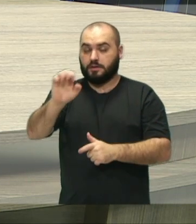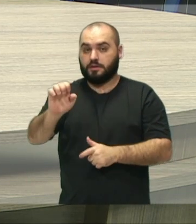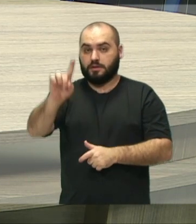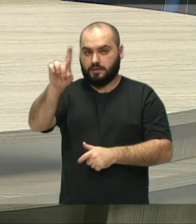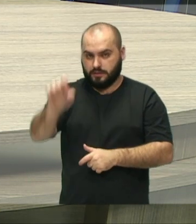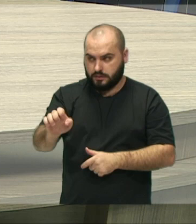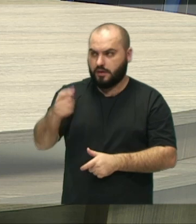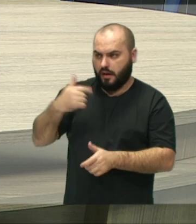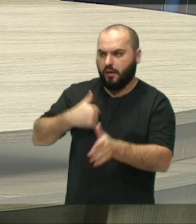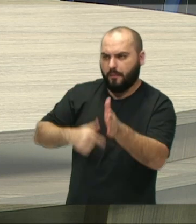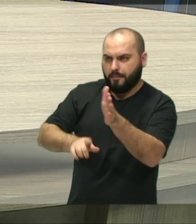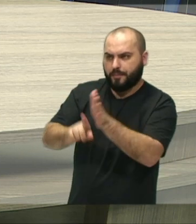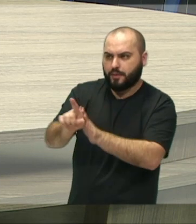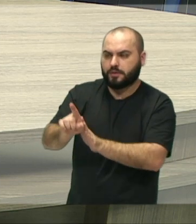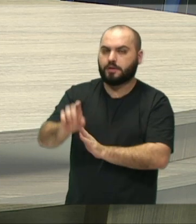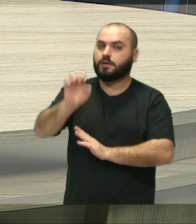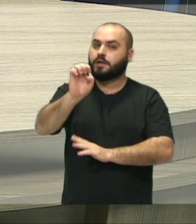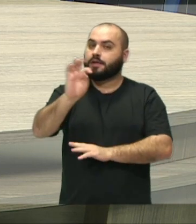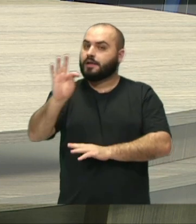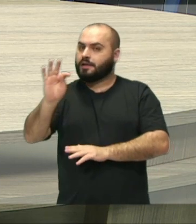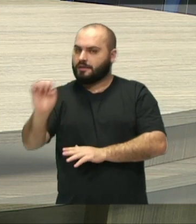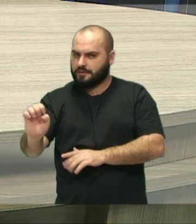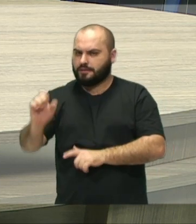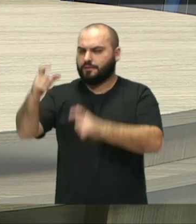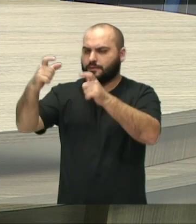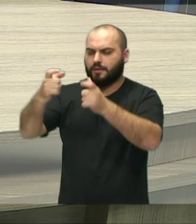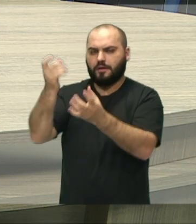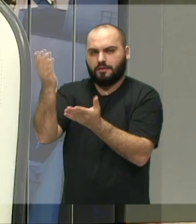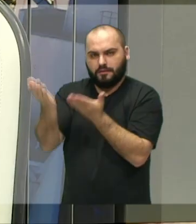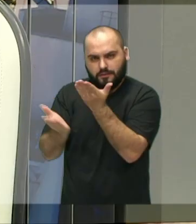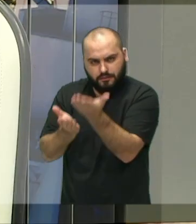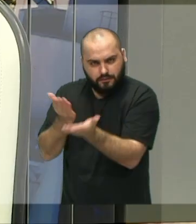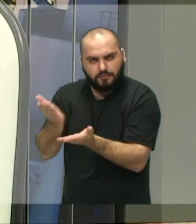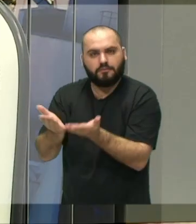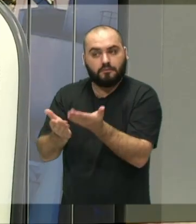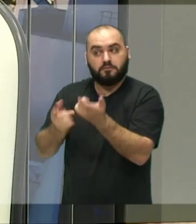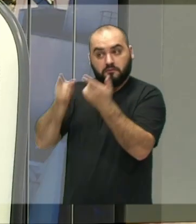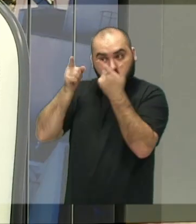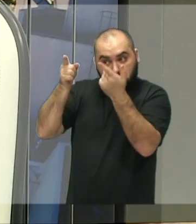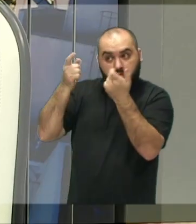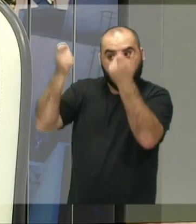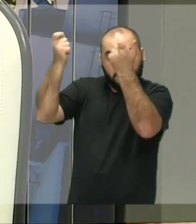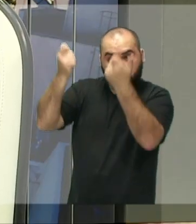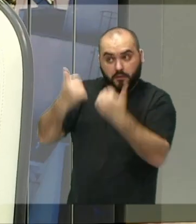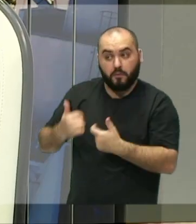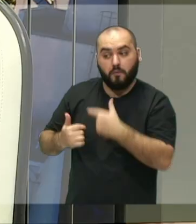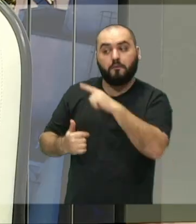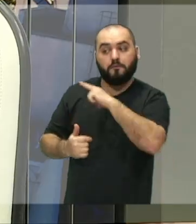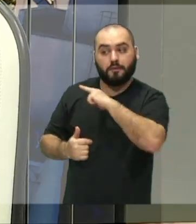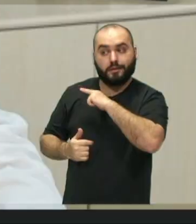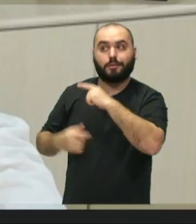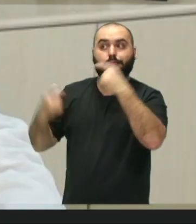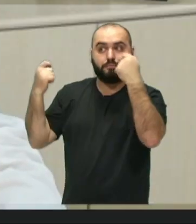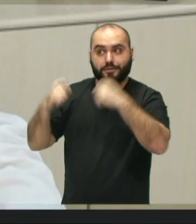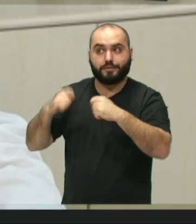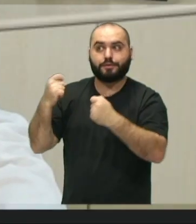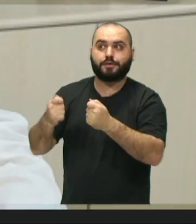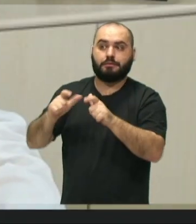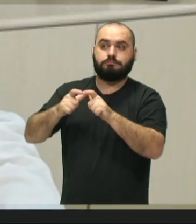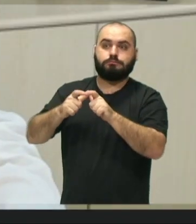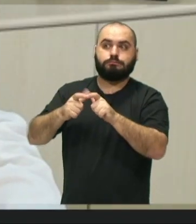de tratamento. Você até, né, disse que vai ser, obviamente, ampliada também